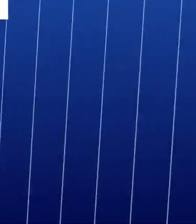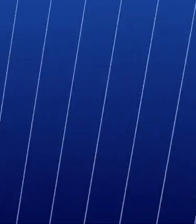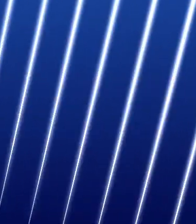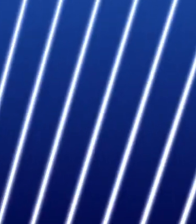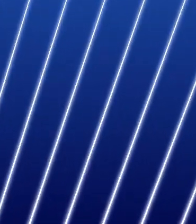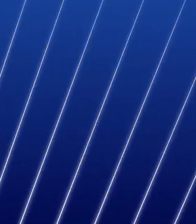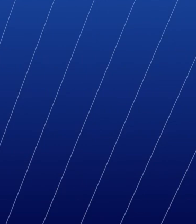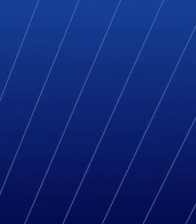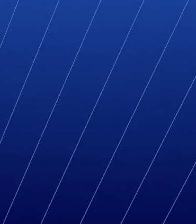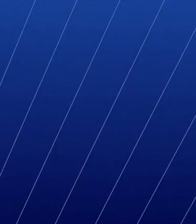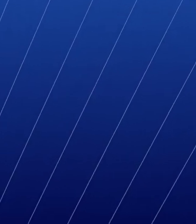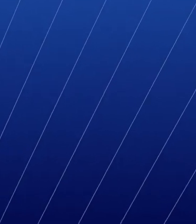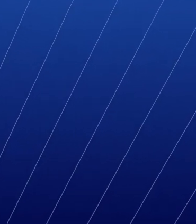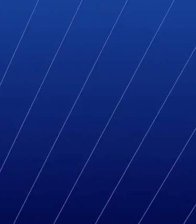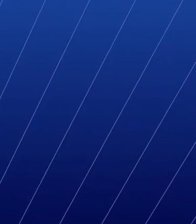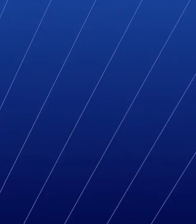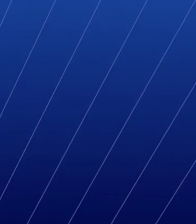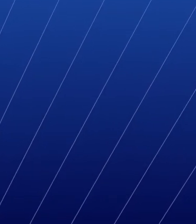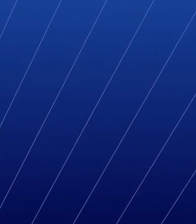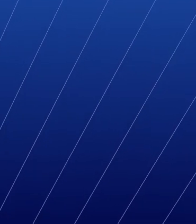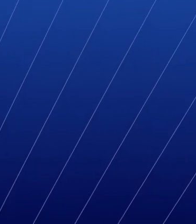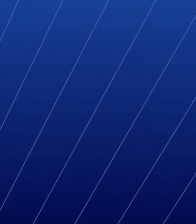Tchau. Tchau. Tchau.